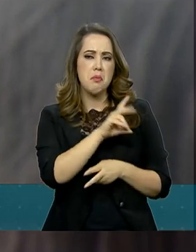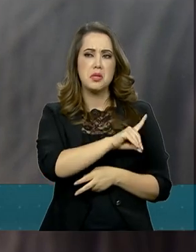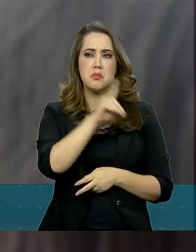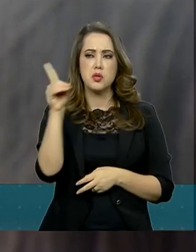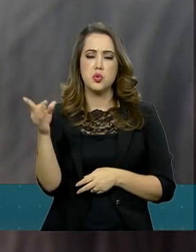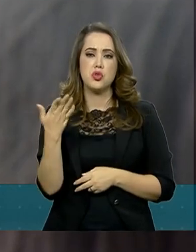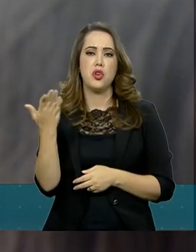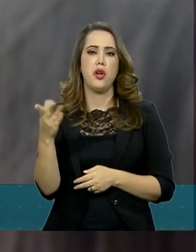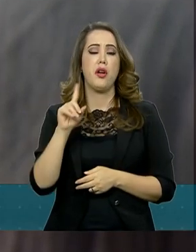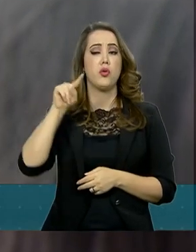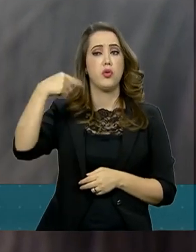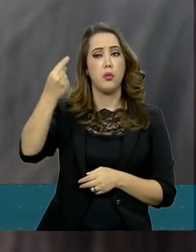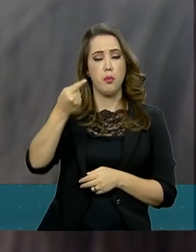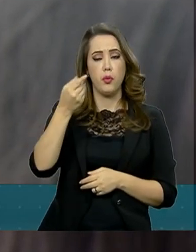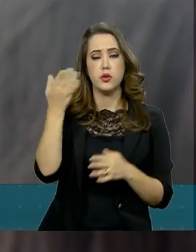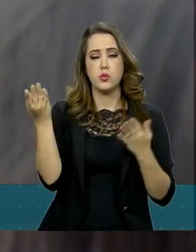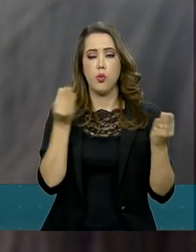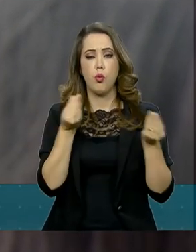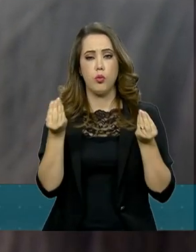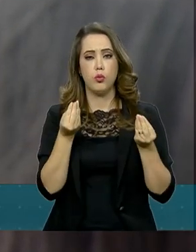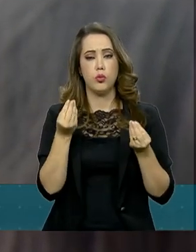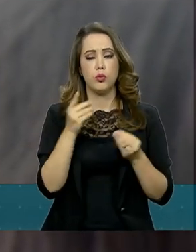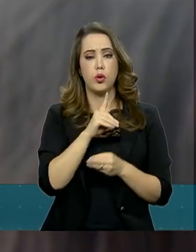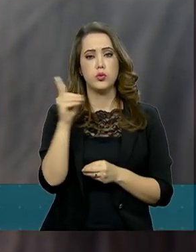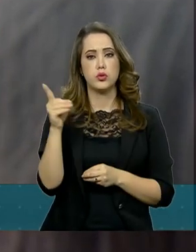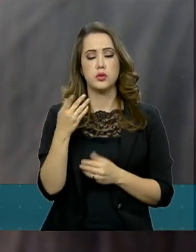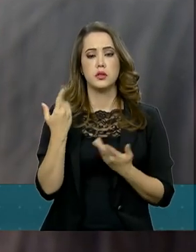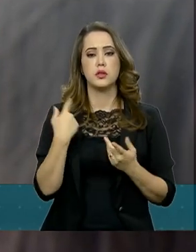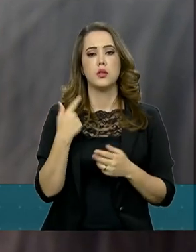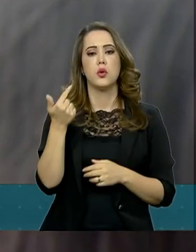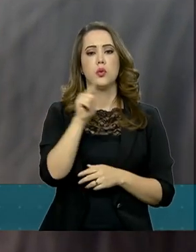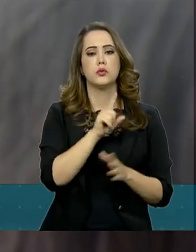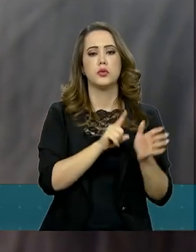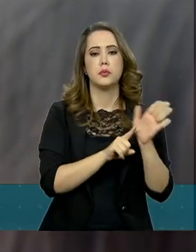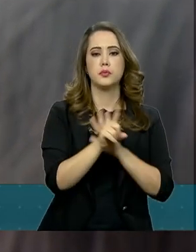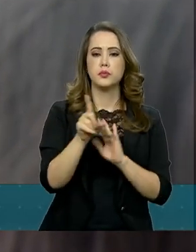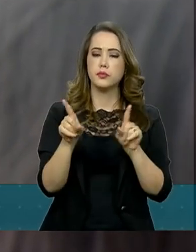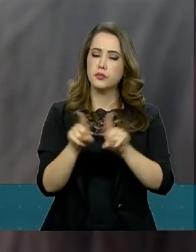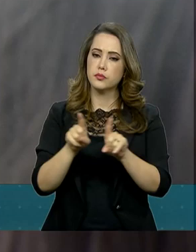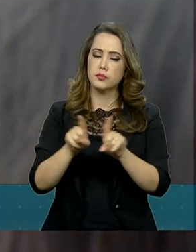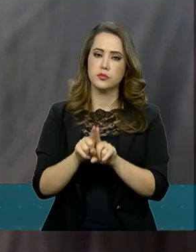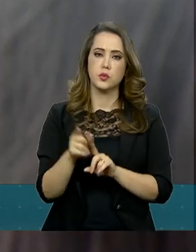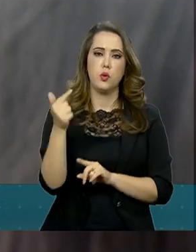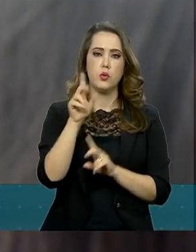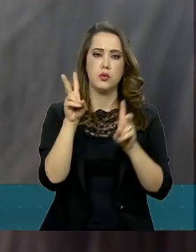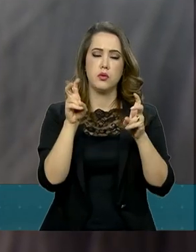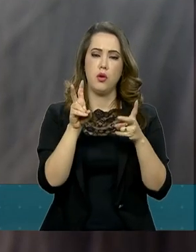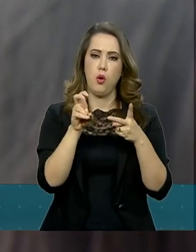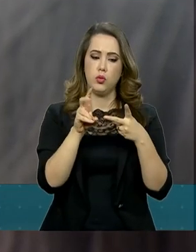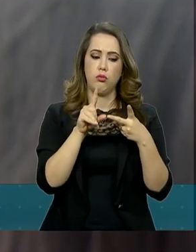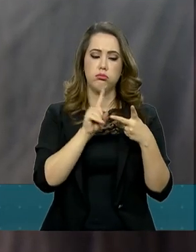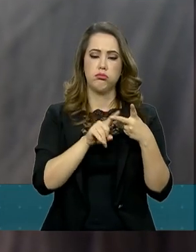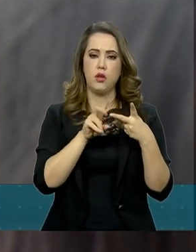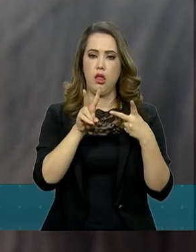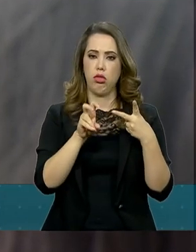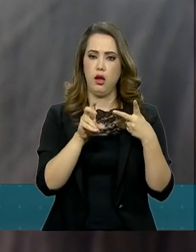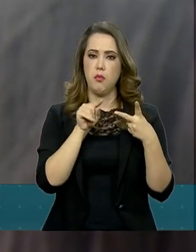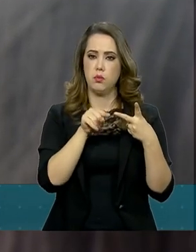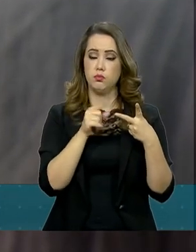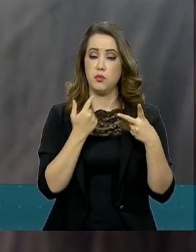deve ser o próximo café da manhã e eu também tenho uma outra pergunta é sobre outro assunto se o presidente